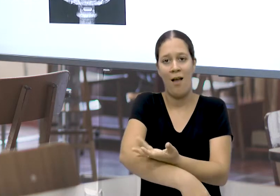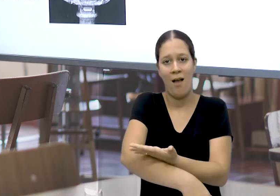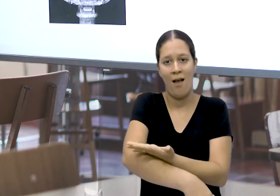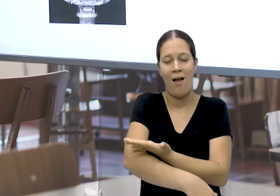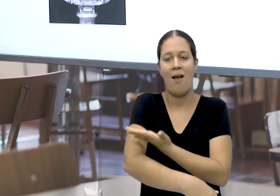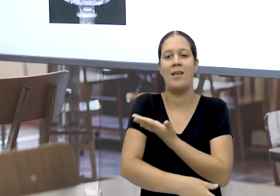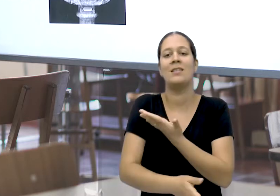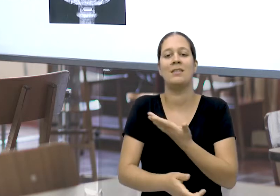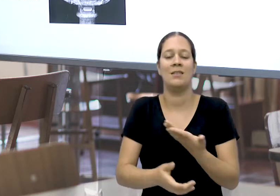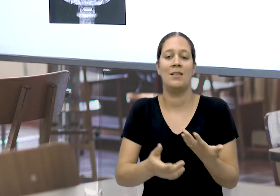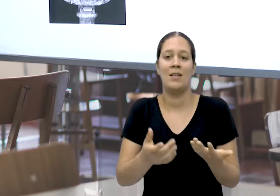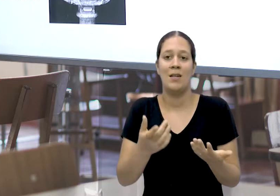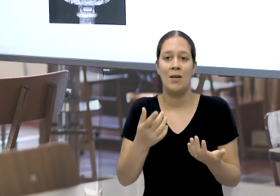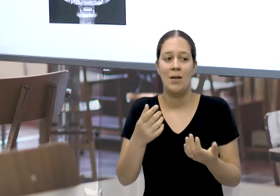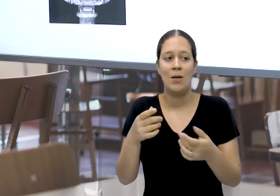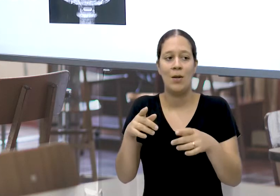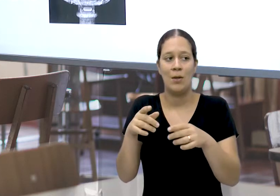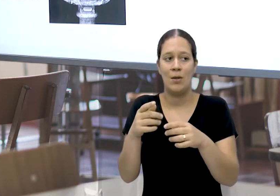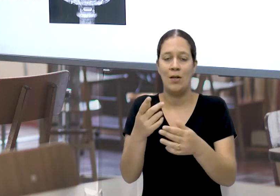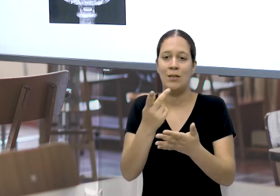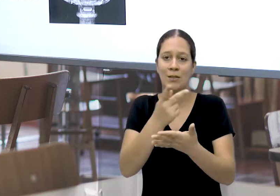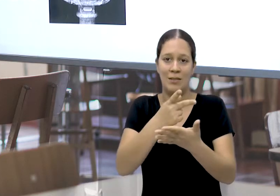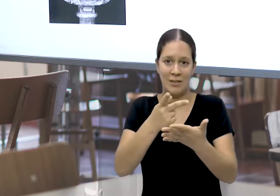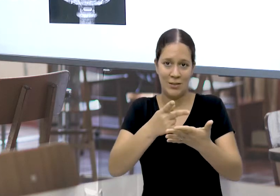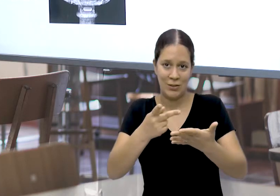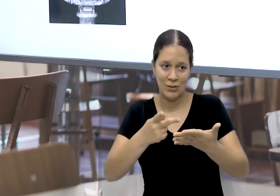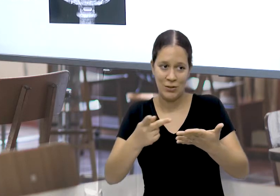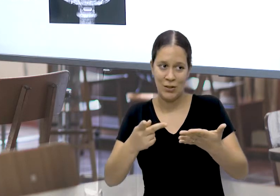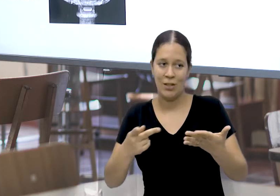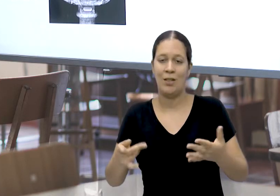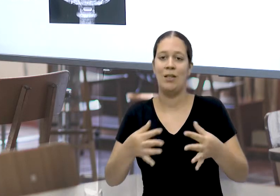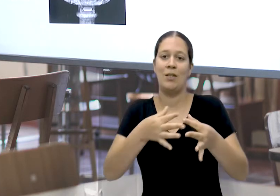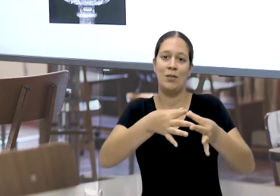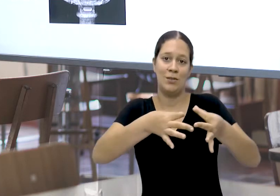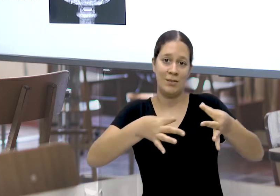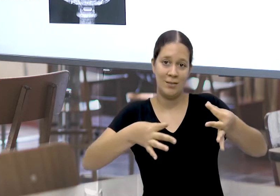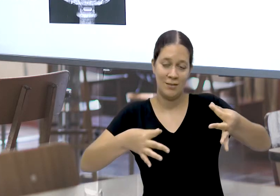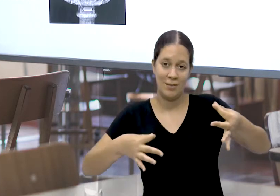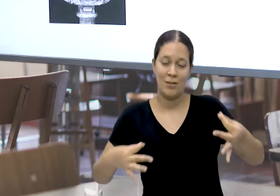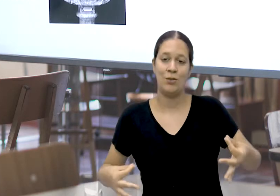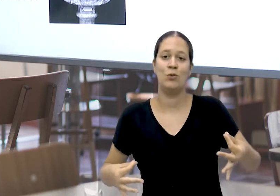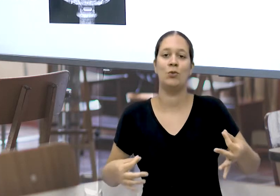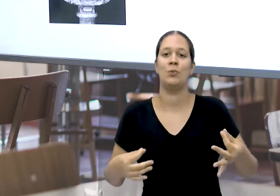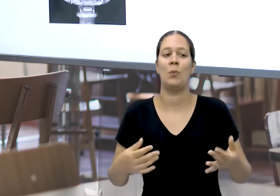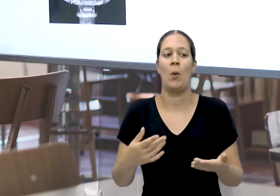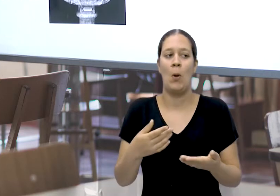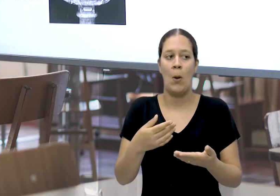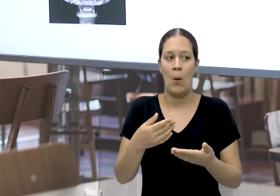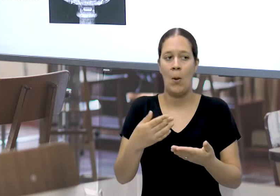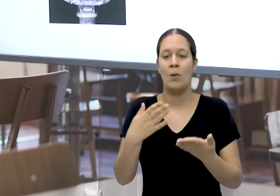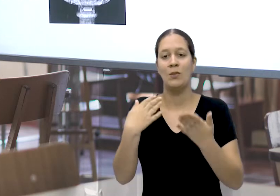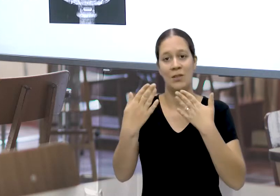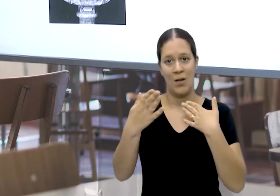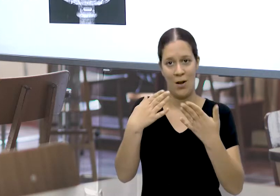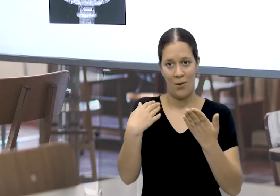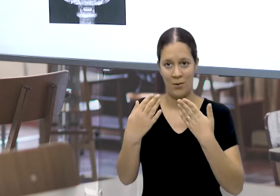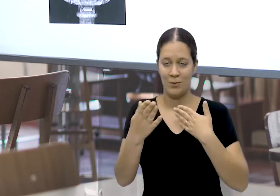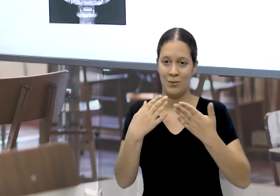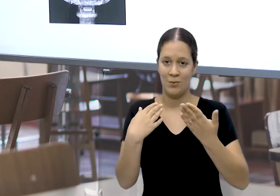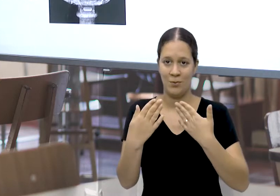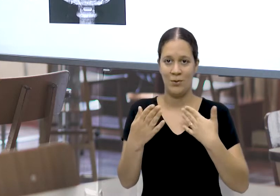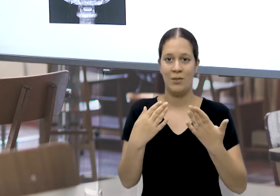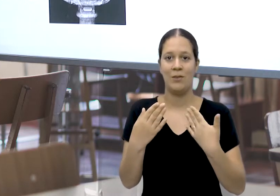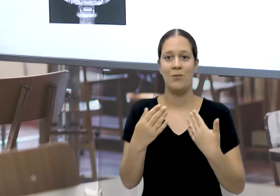Existe também o texto lírico, que é mais semelhante ao poema musicado. Esse termo lírico vem de